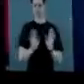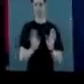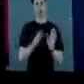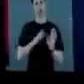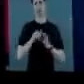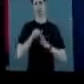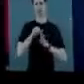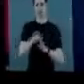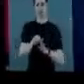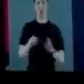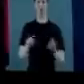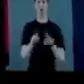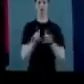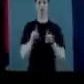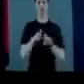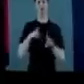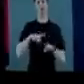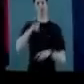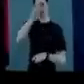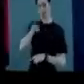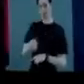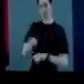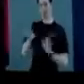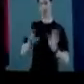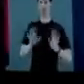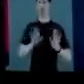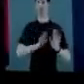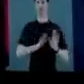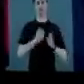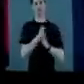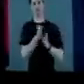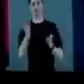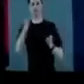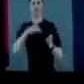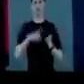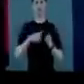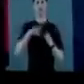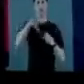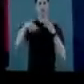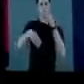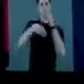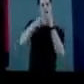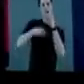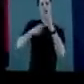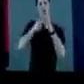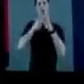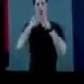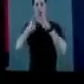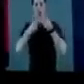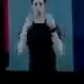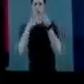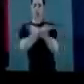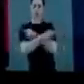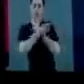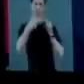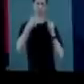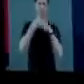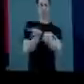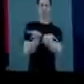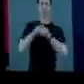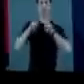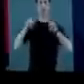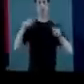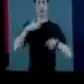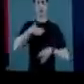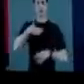determinou várias ele tá colocando várias entrevistas antagônicas mas não no